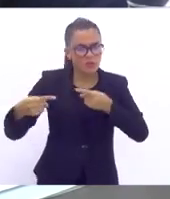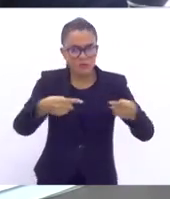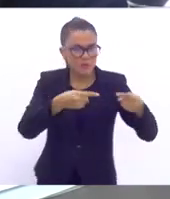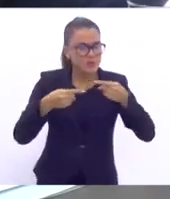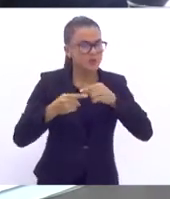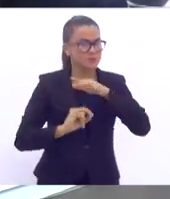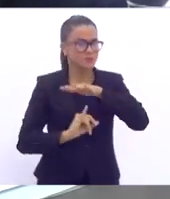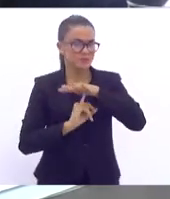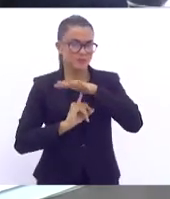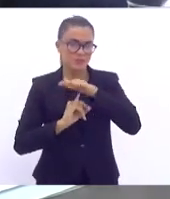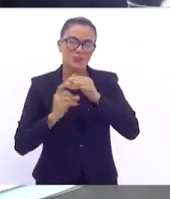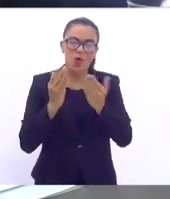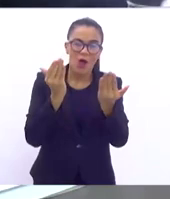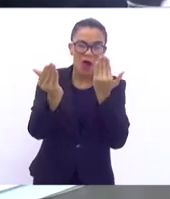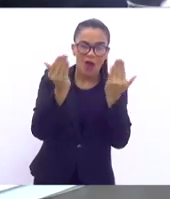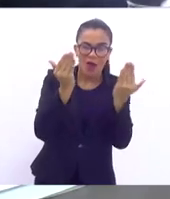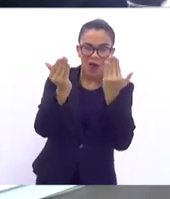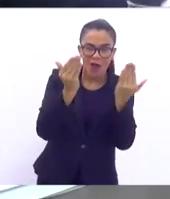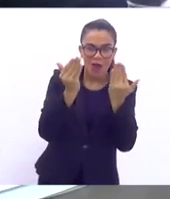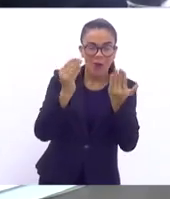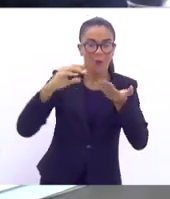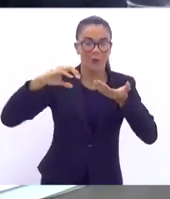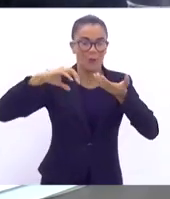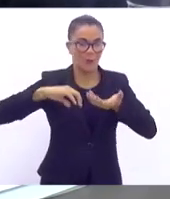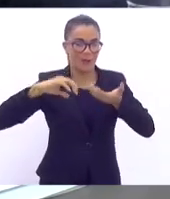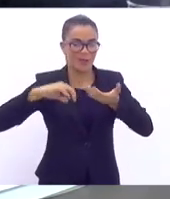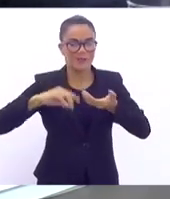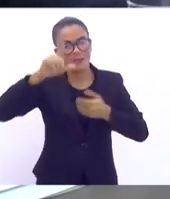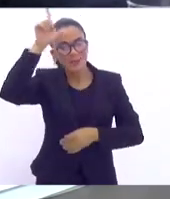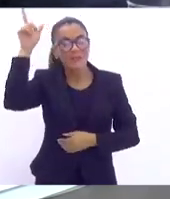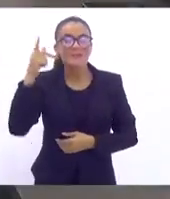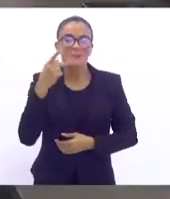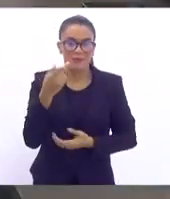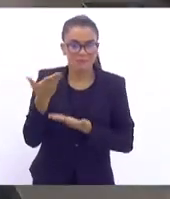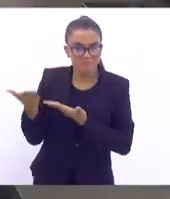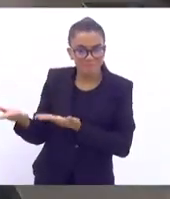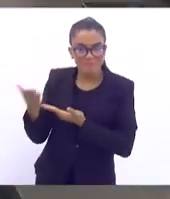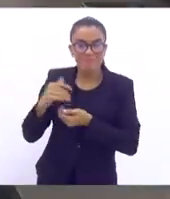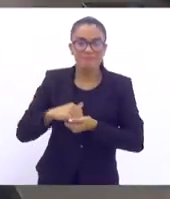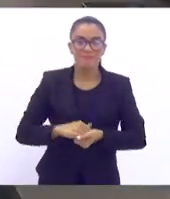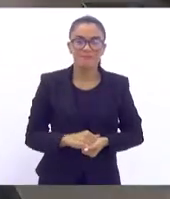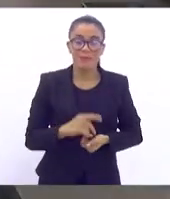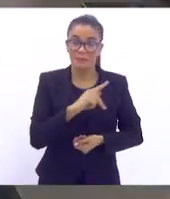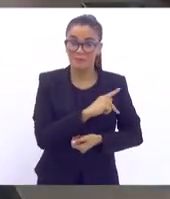fazendo aqui como paradigma o Congresso Nacional Brasileiro Deputado Luiz Paulo para discutir presidente